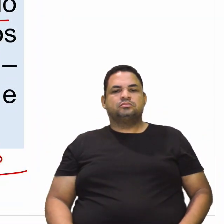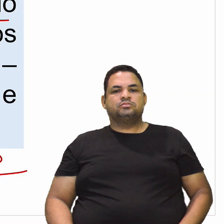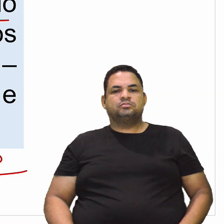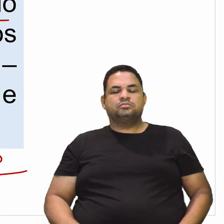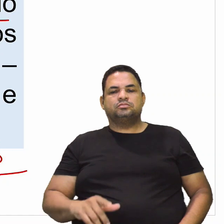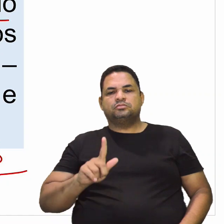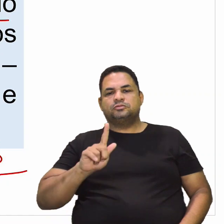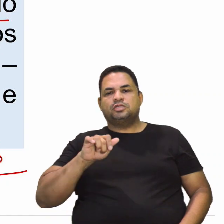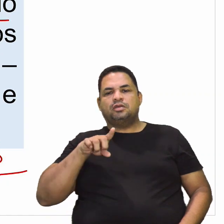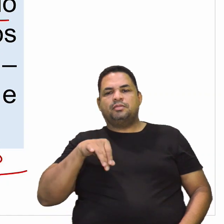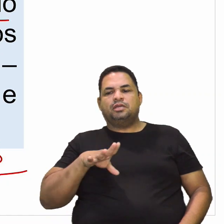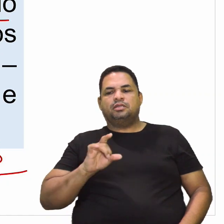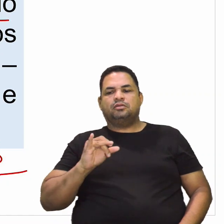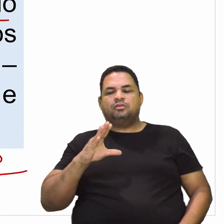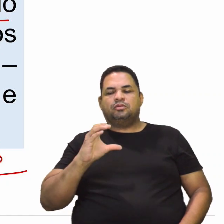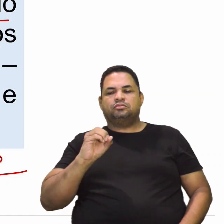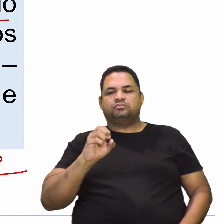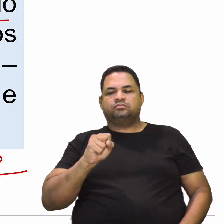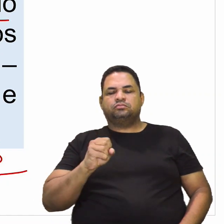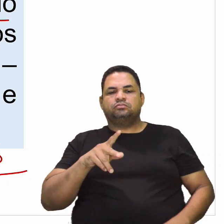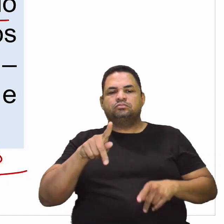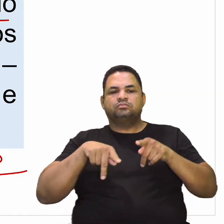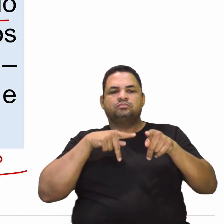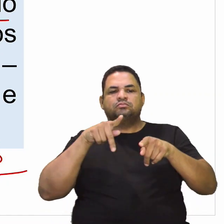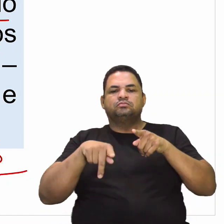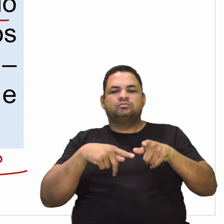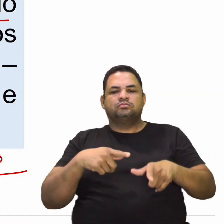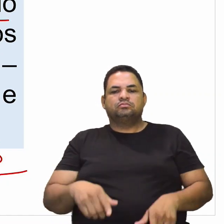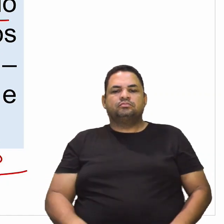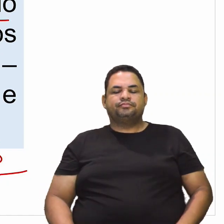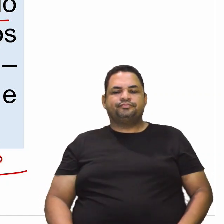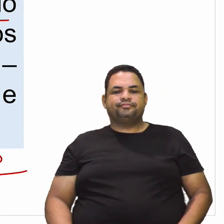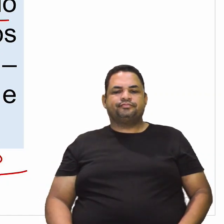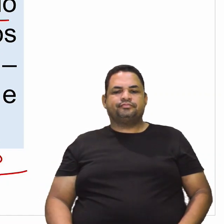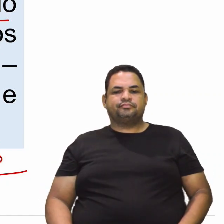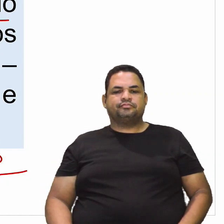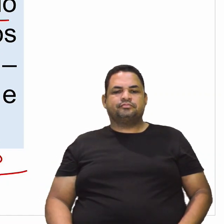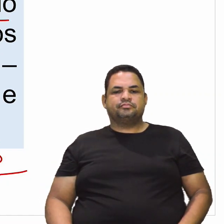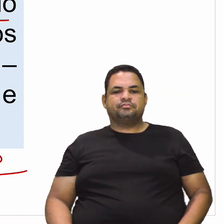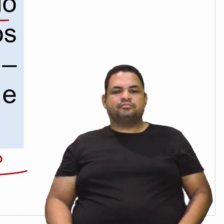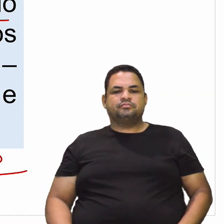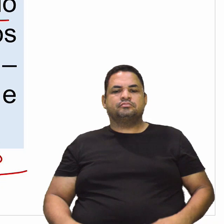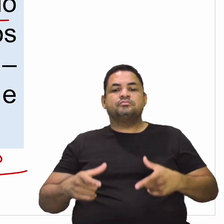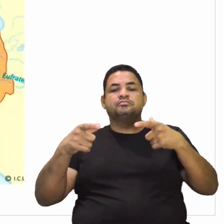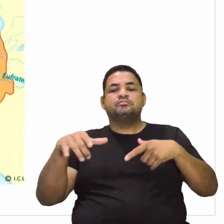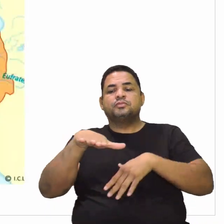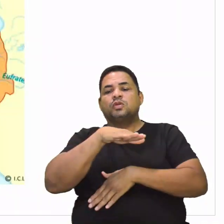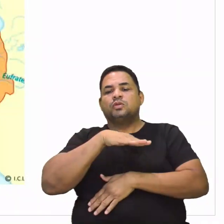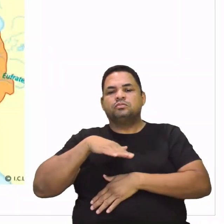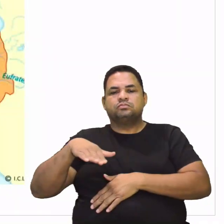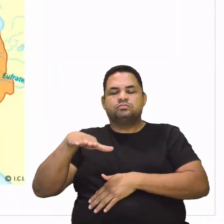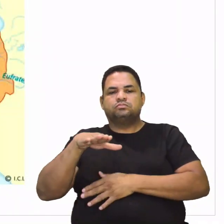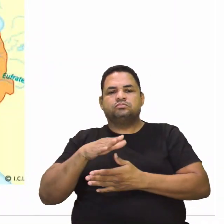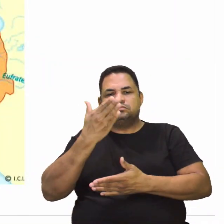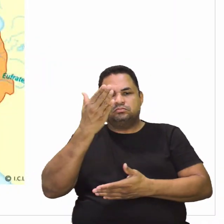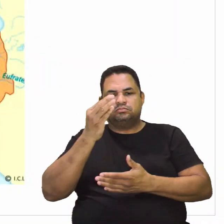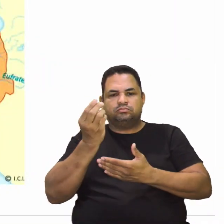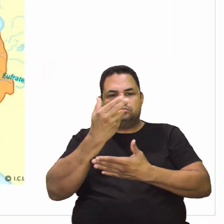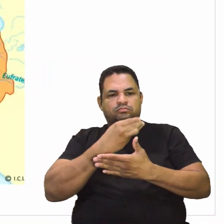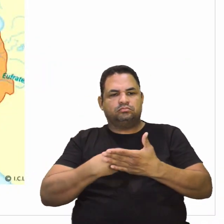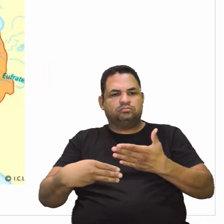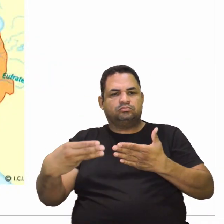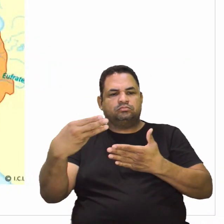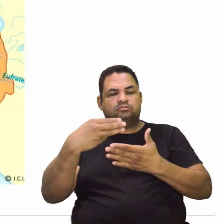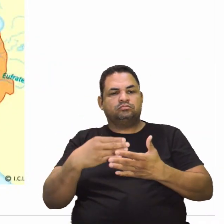germânicos, professor, esses povos germânicos, eles estão localizados em que região? Está aí o mapa.